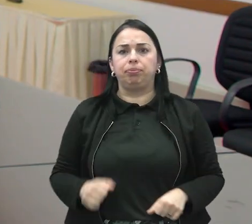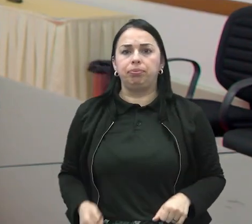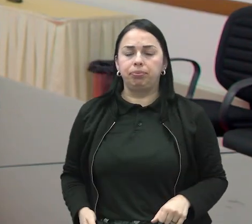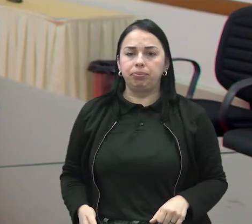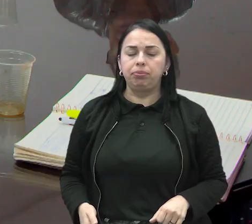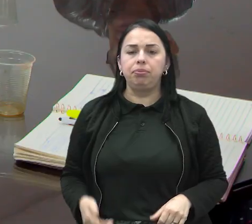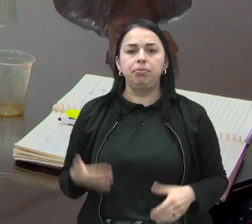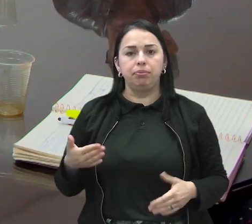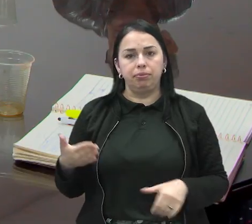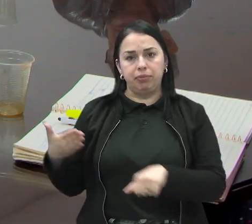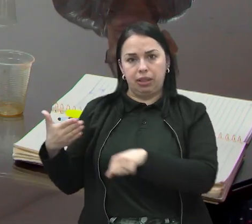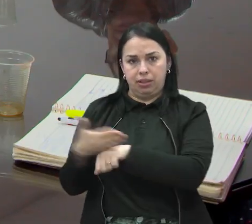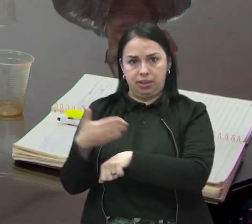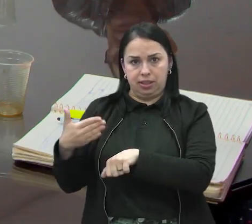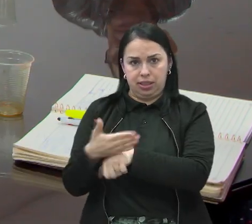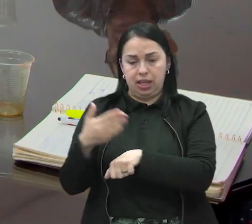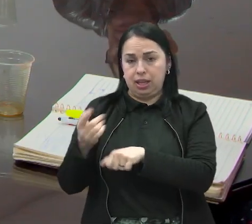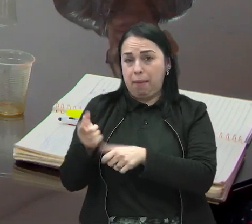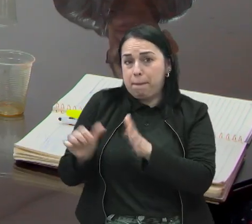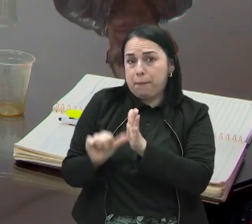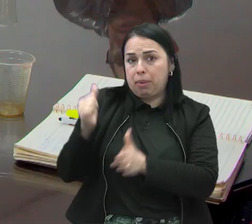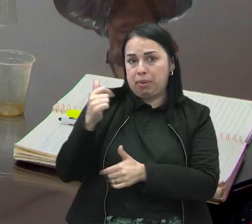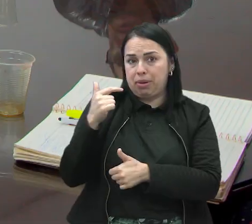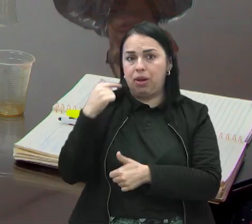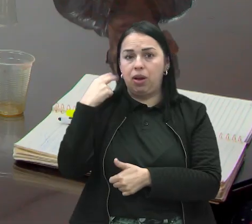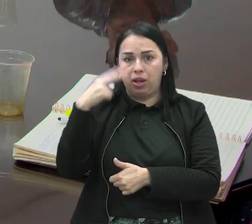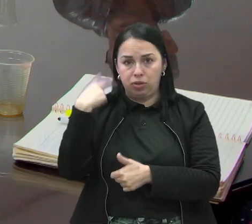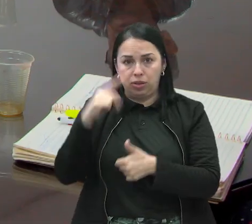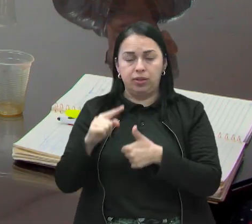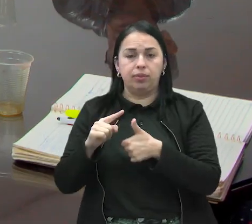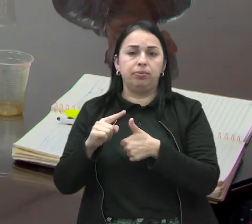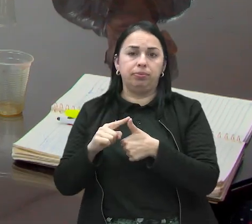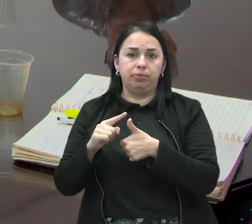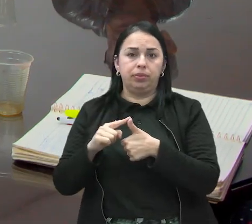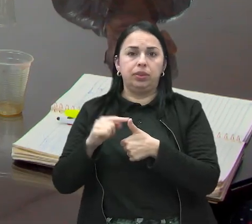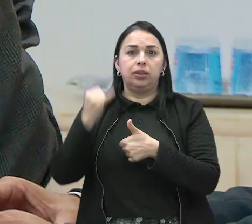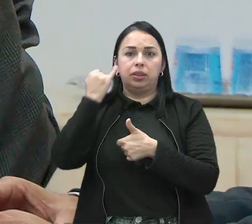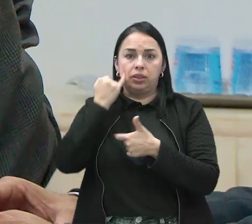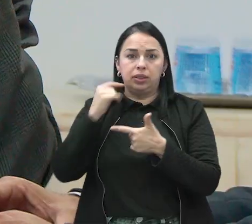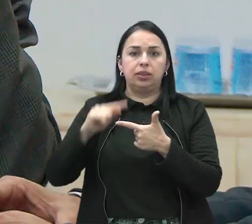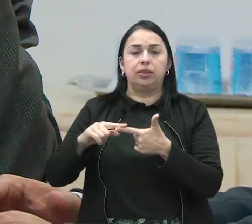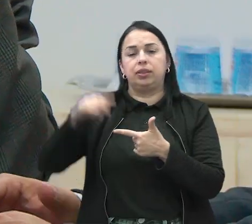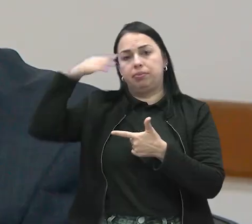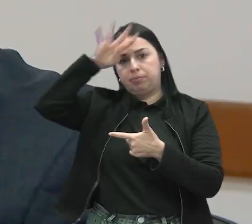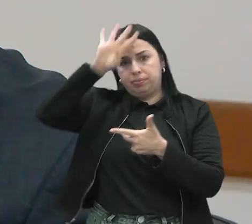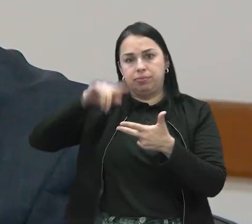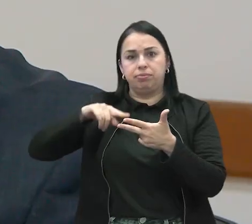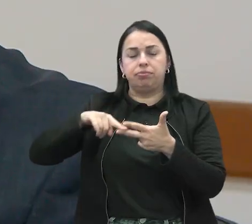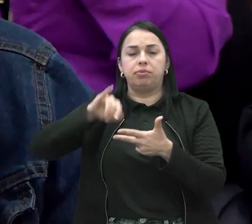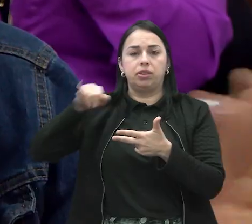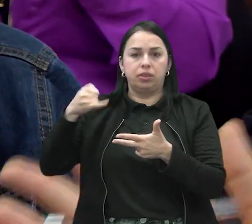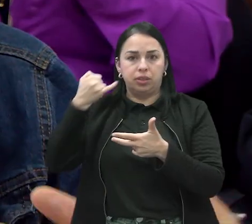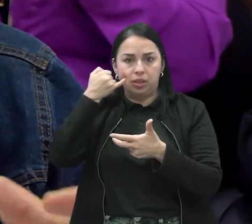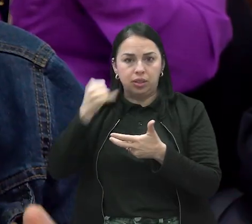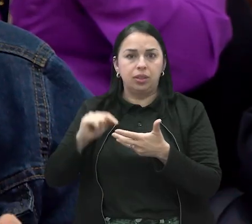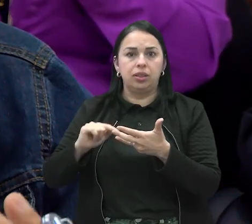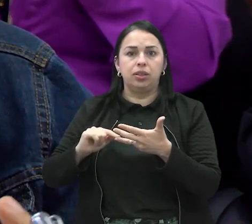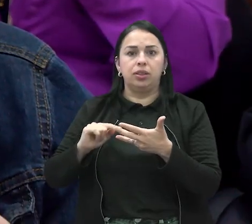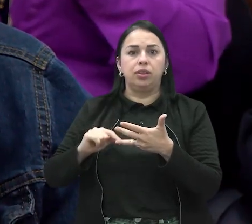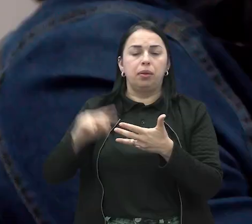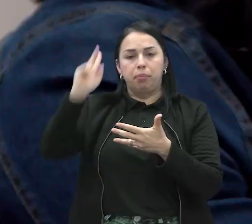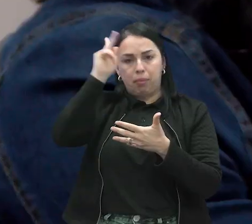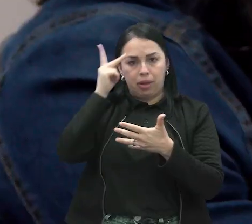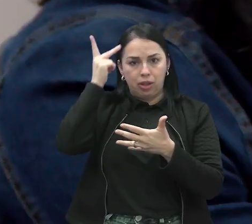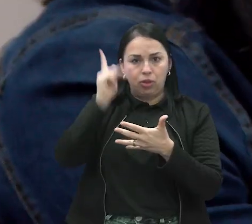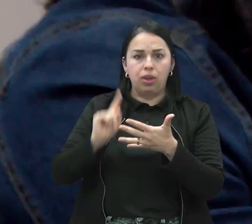torno desse tema. Participaram da primeira reunião os vereadores Zé Luiz, Sena, Juliana